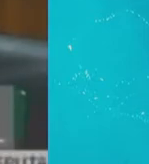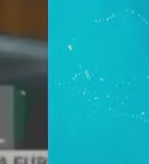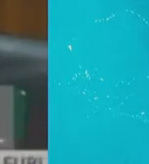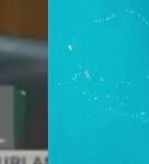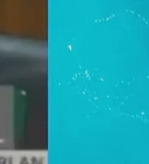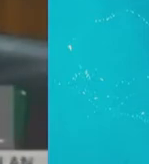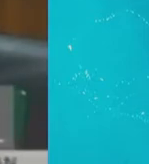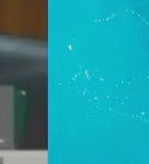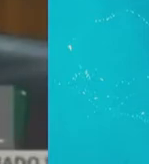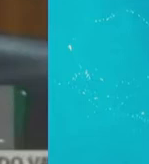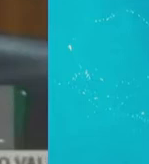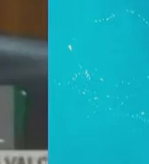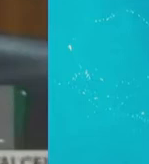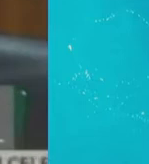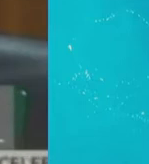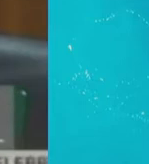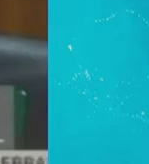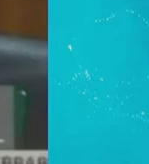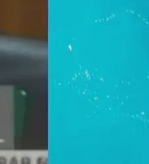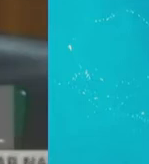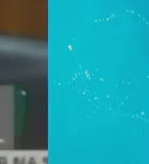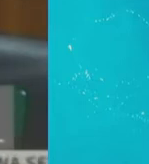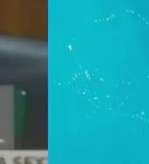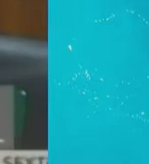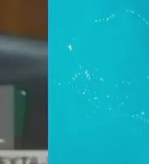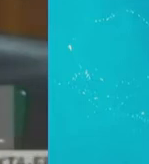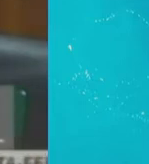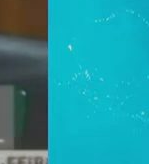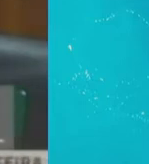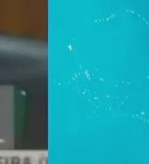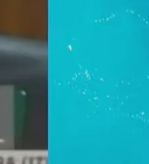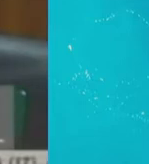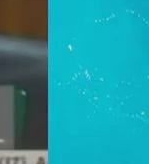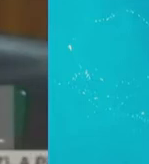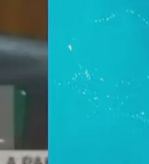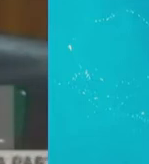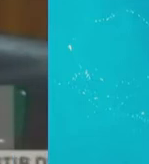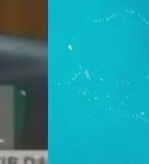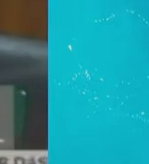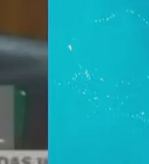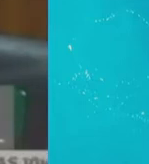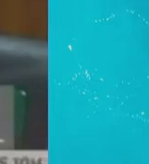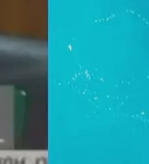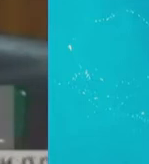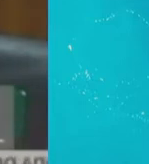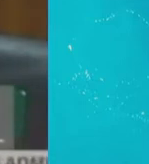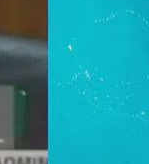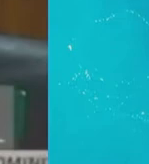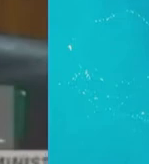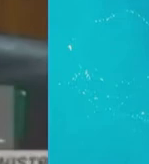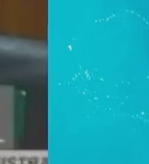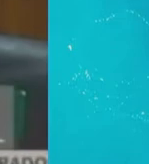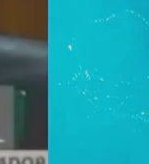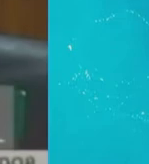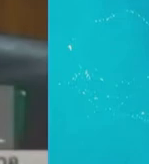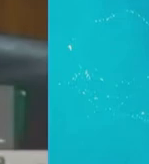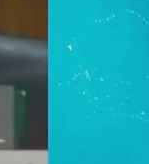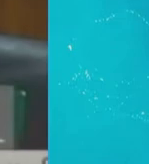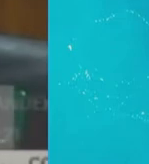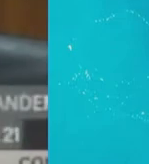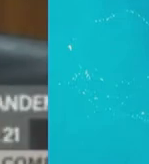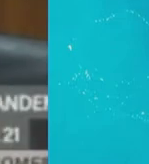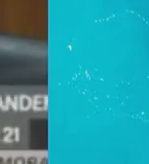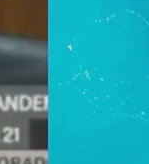comprou vacinas das empresas que vossas senhorias estavam querendo representar, inventar. Graças a Deus, o Brasil